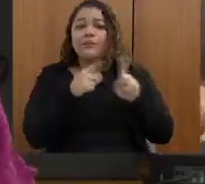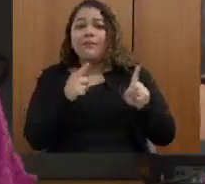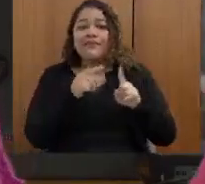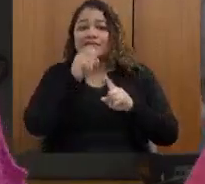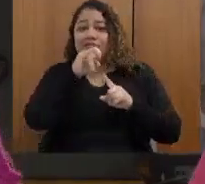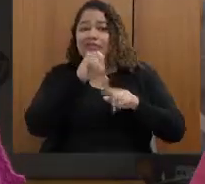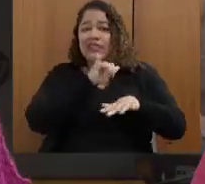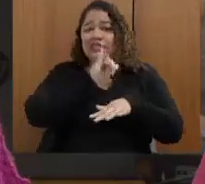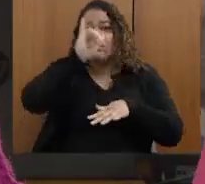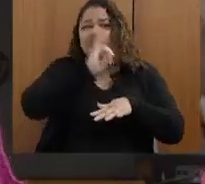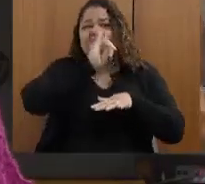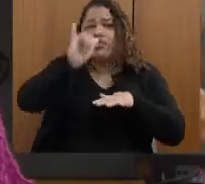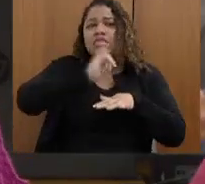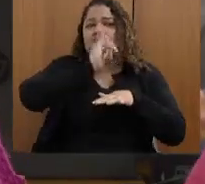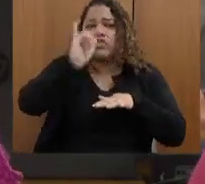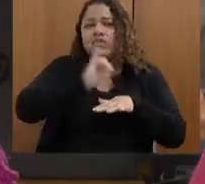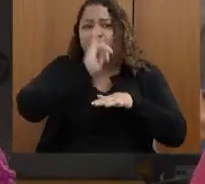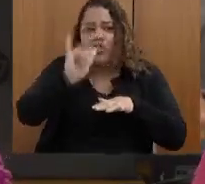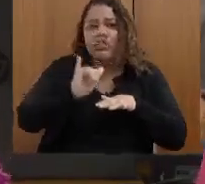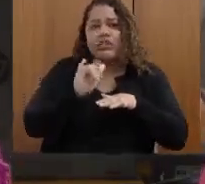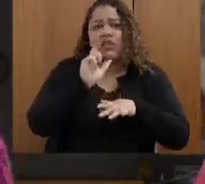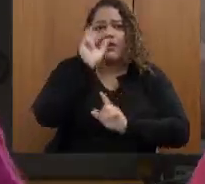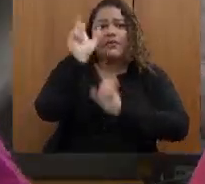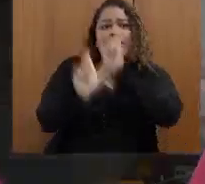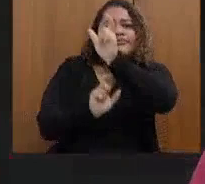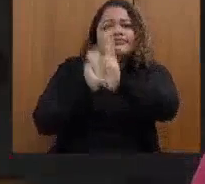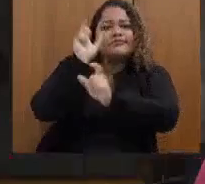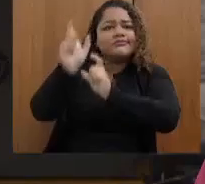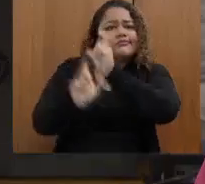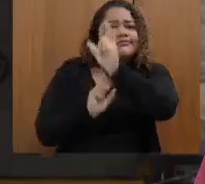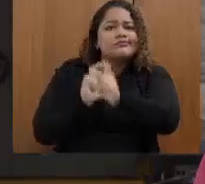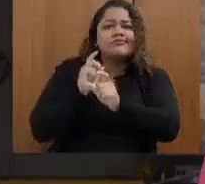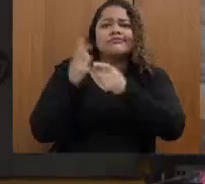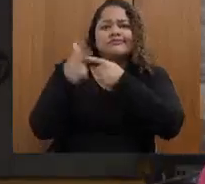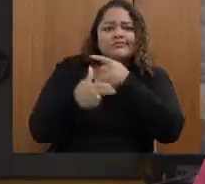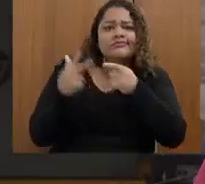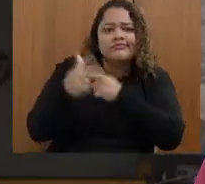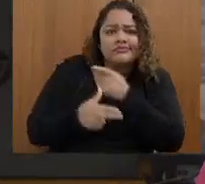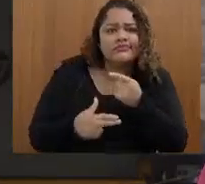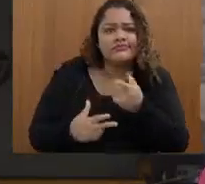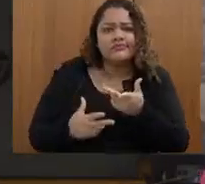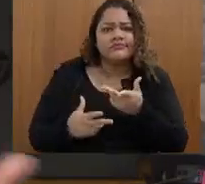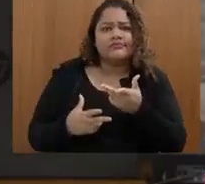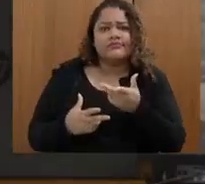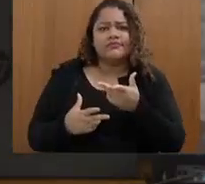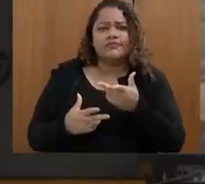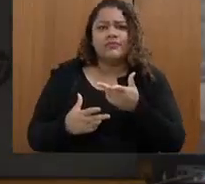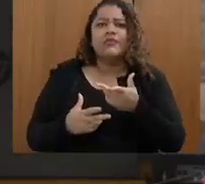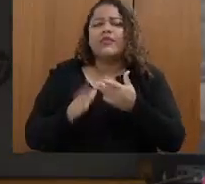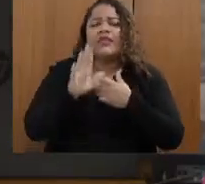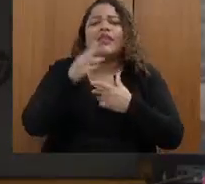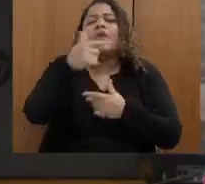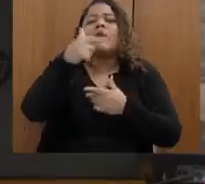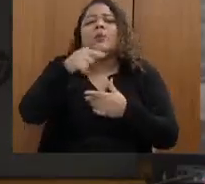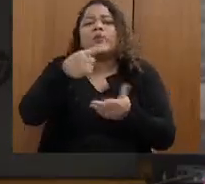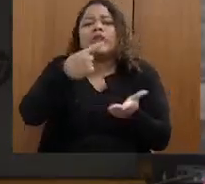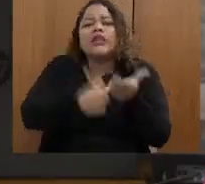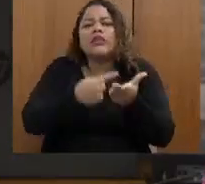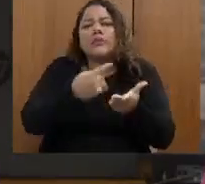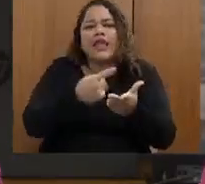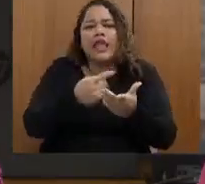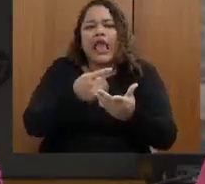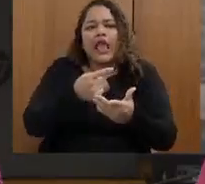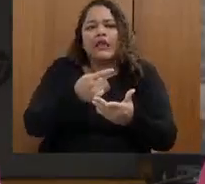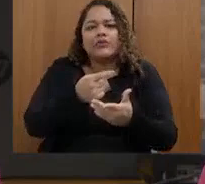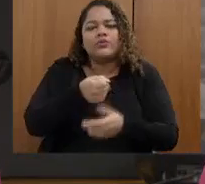assim né por palavras por posicionamentos verbais fora do microfone acaba